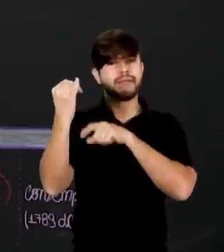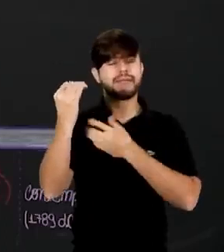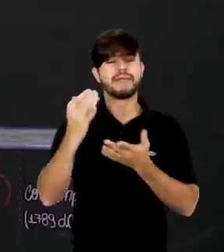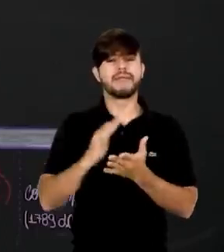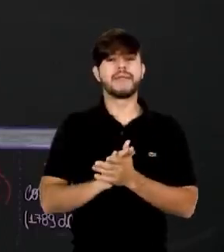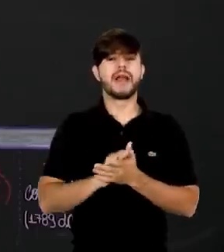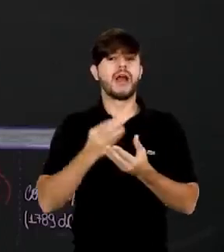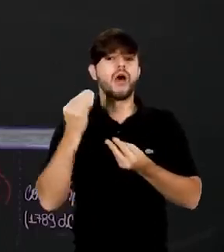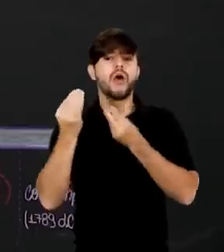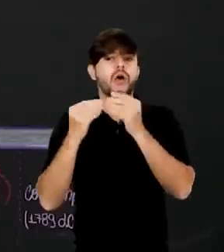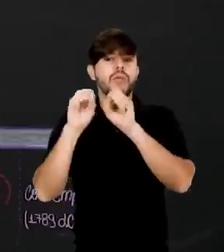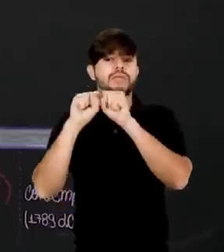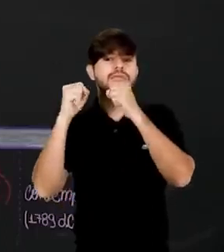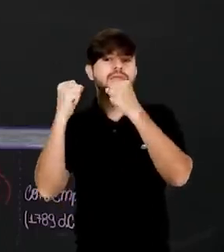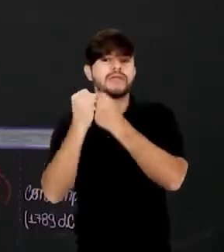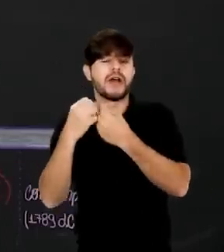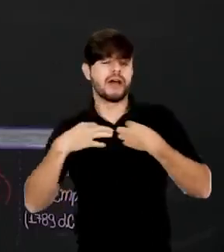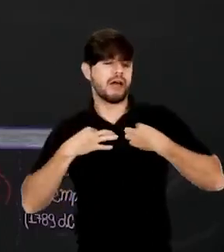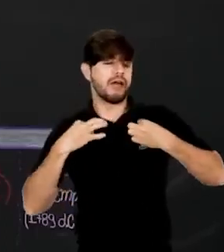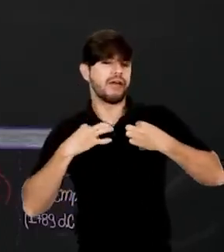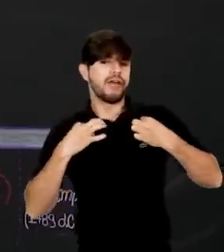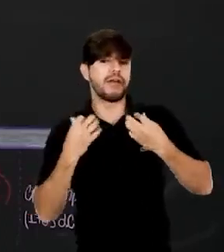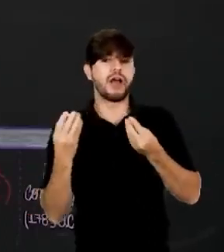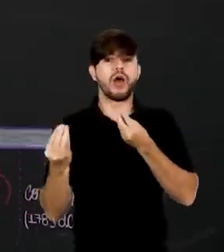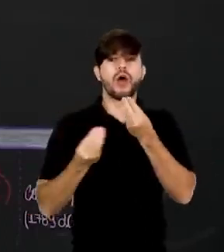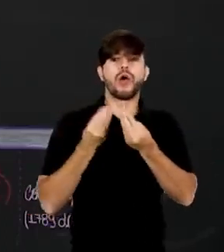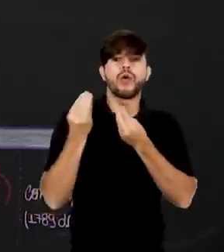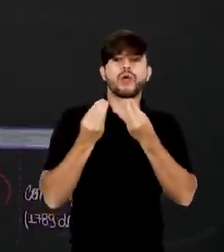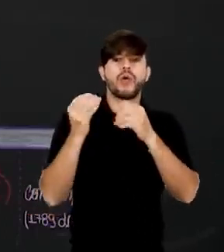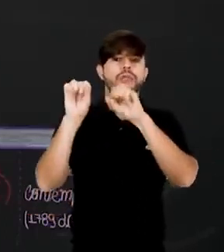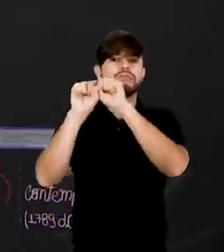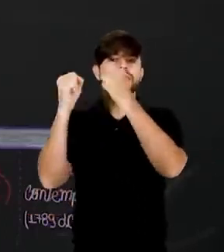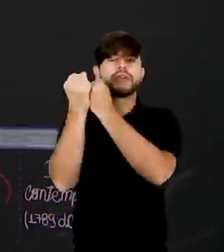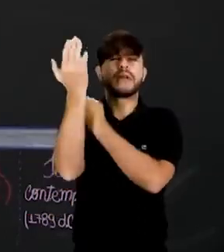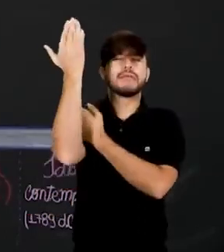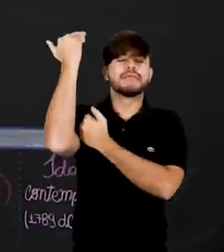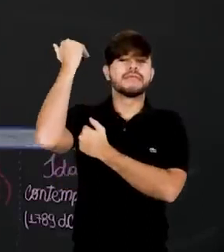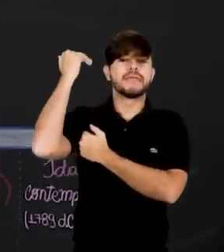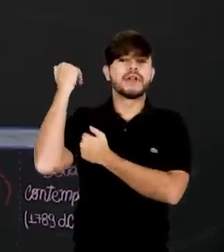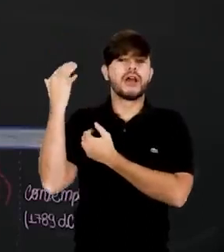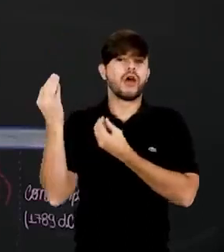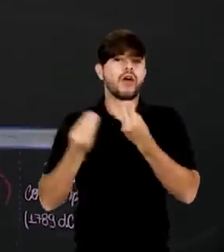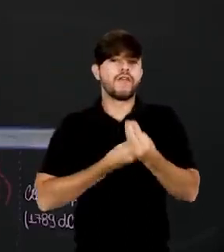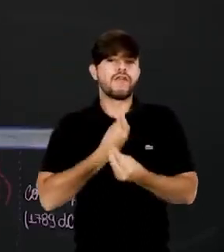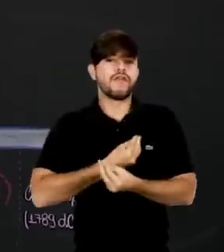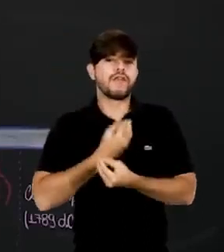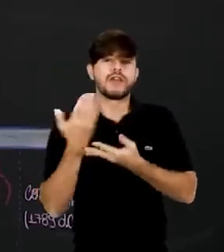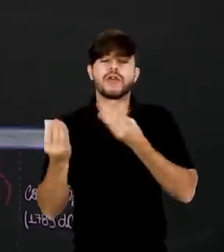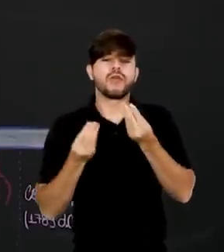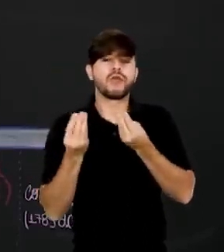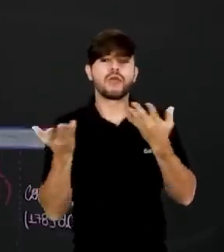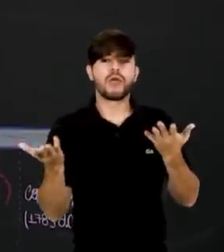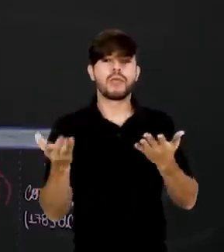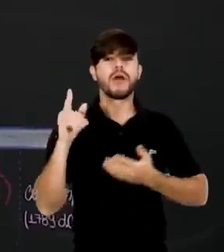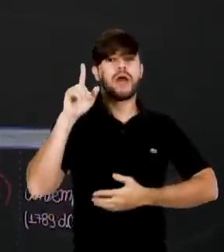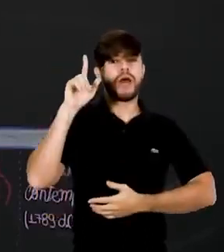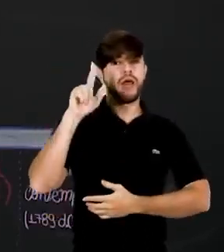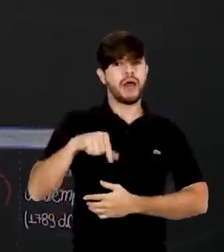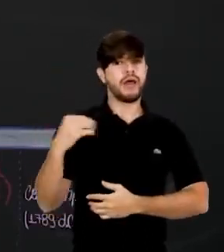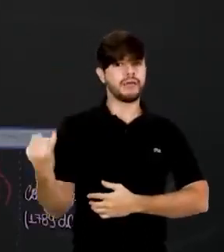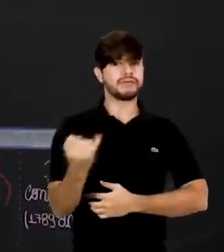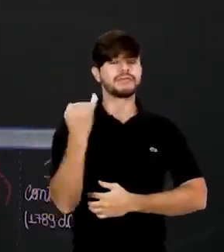que determinada sociedade se vestia ou como determinada sociedade conta o seu passado. Isso é